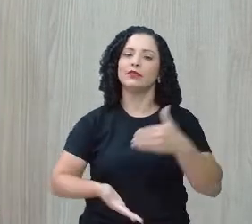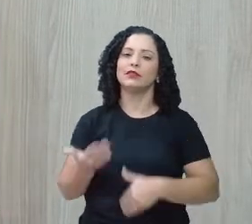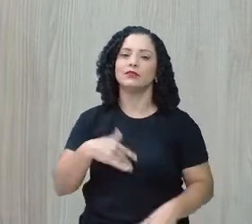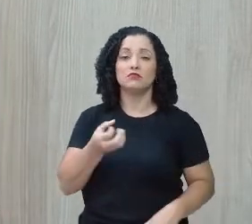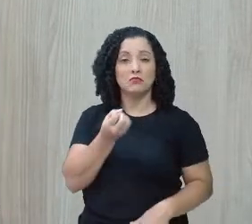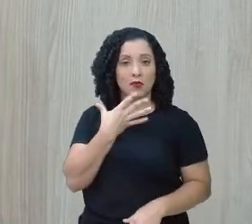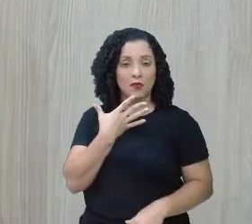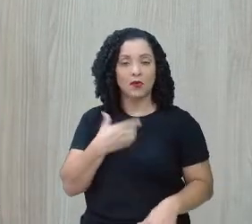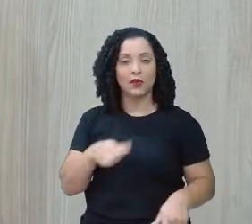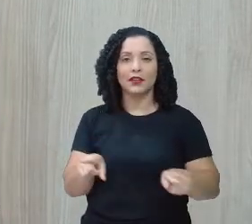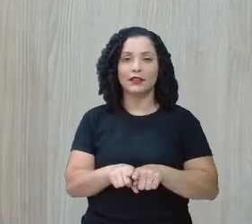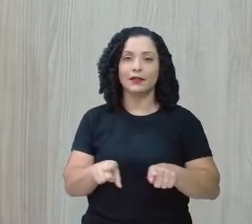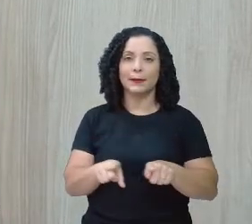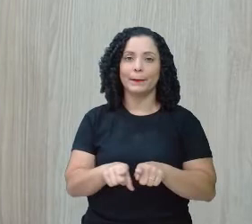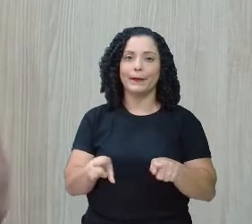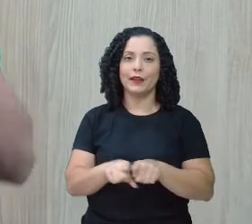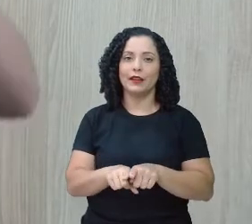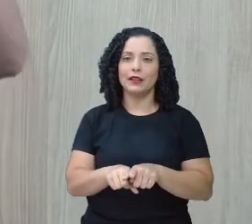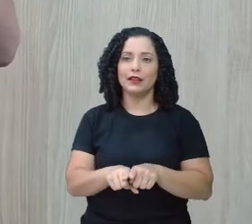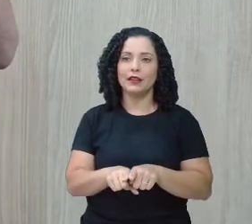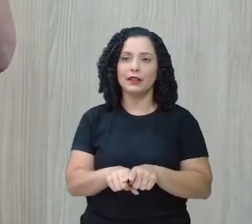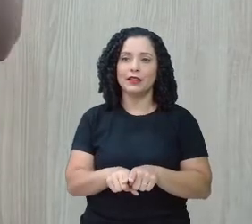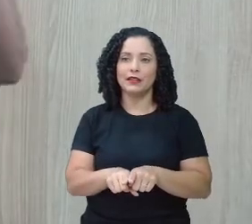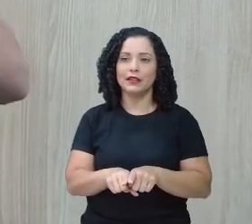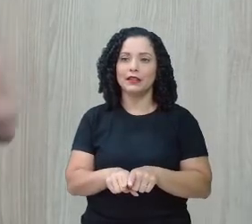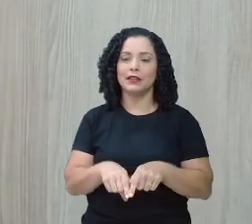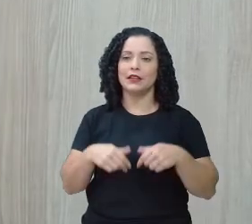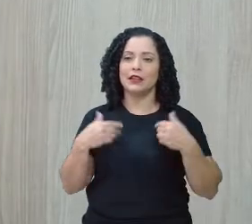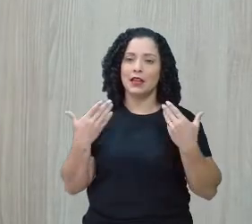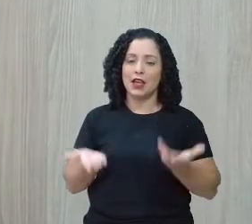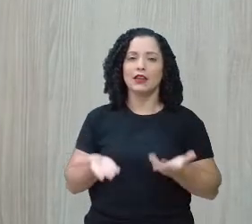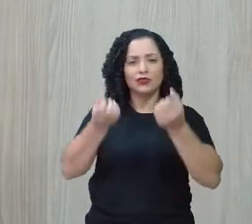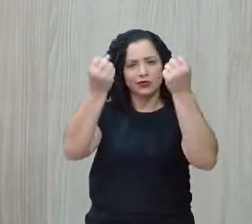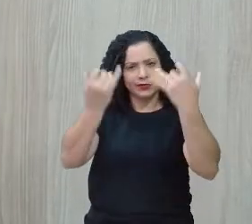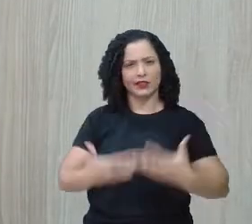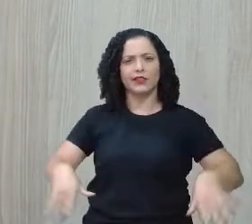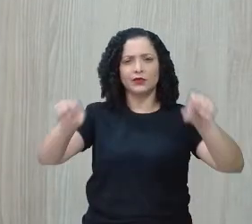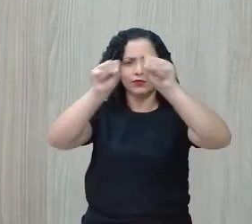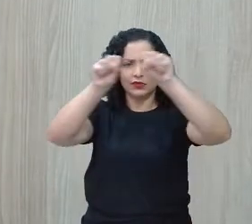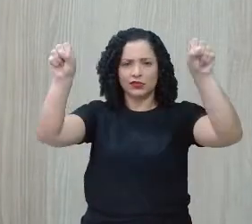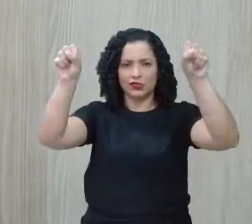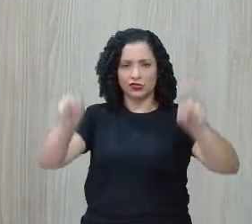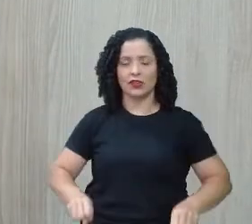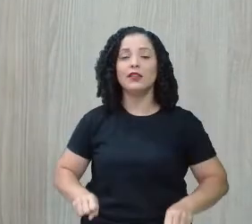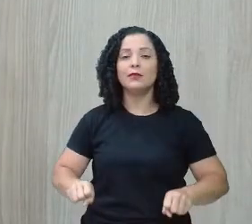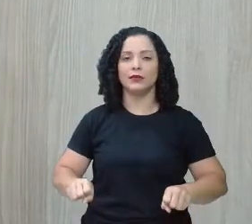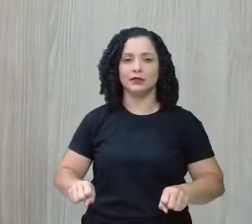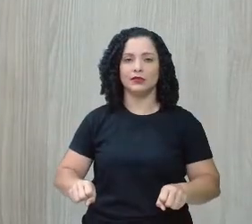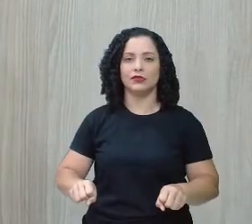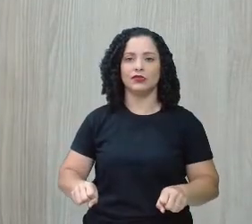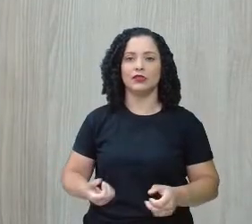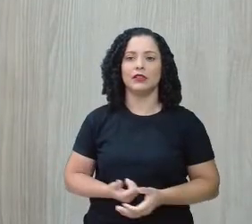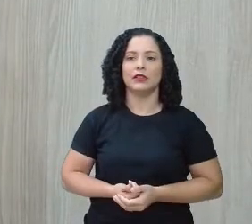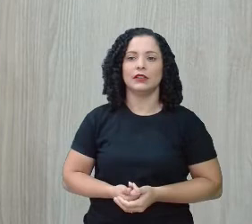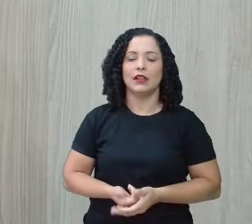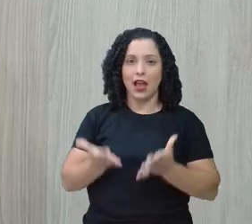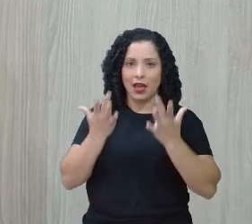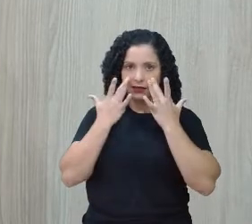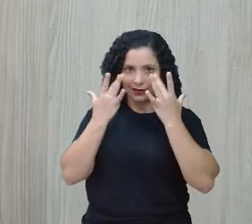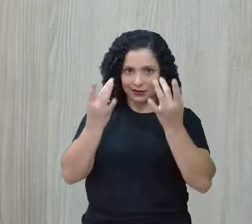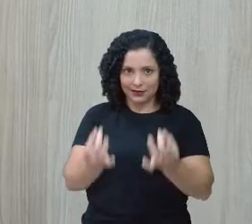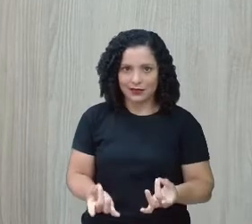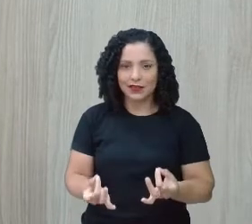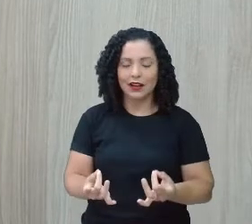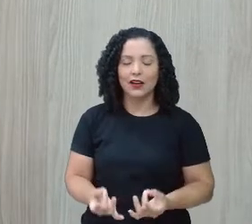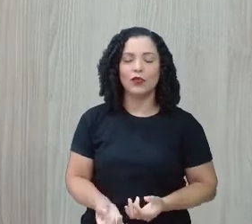o Pedro estava falando em relação a essa questão lá de sistema de equação, tá bom, gente? Então, prestem bastante atenção em